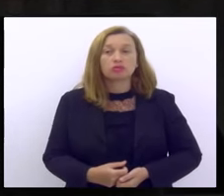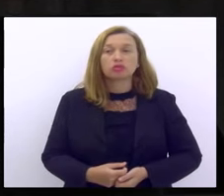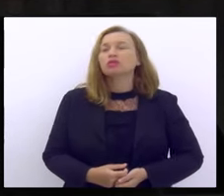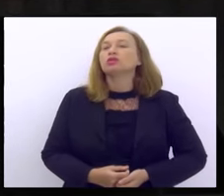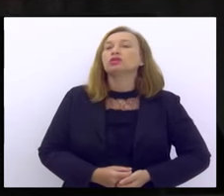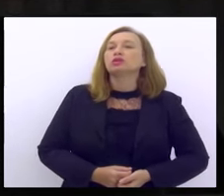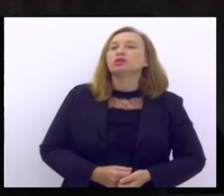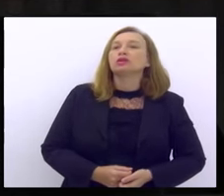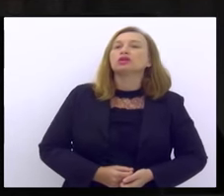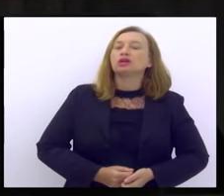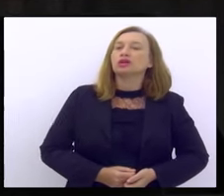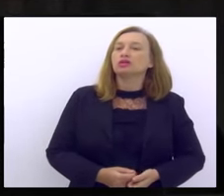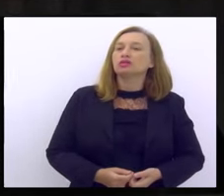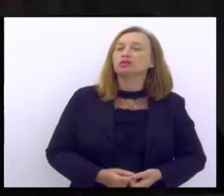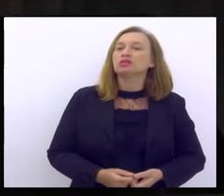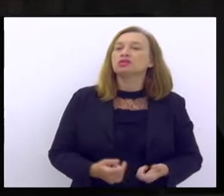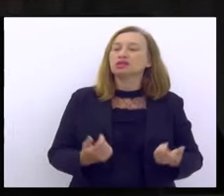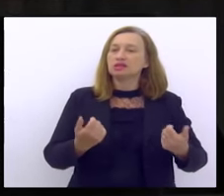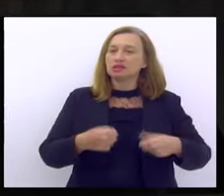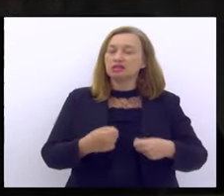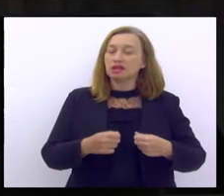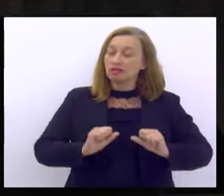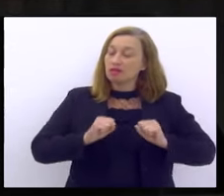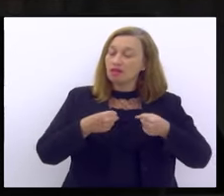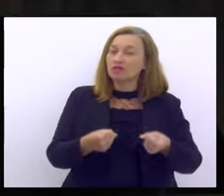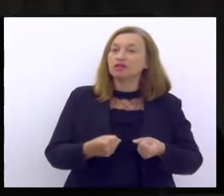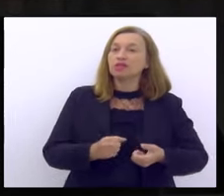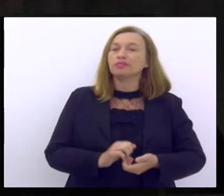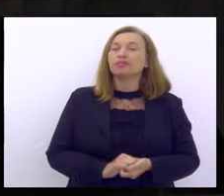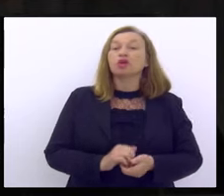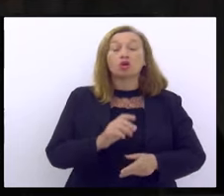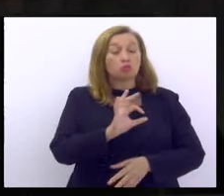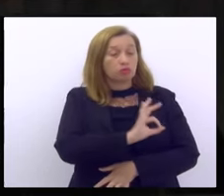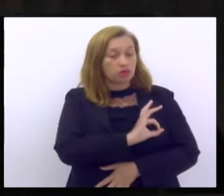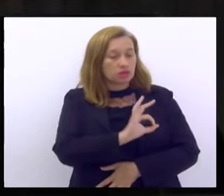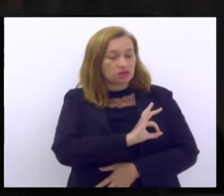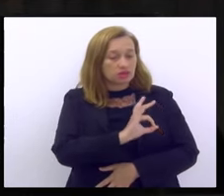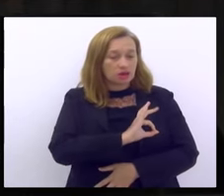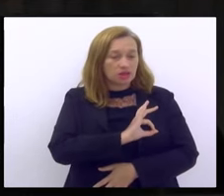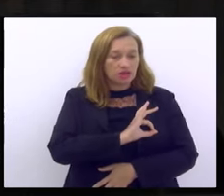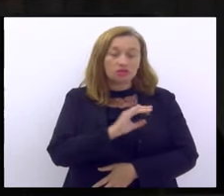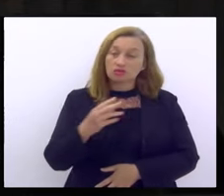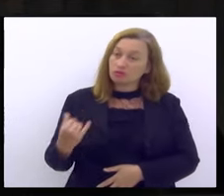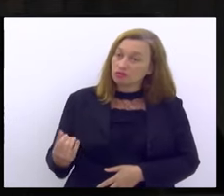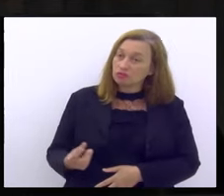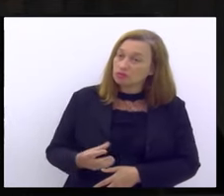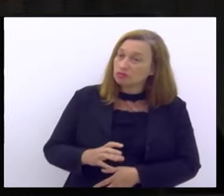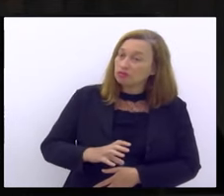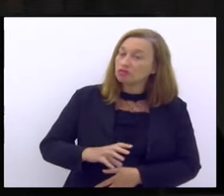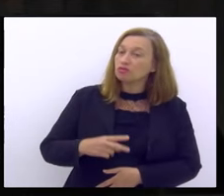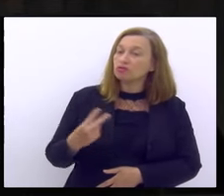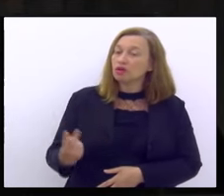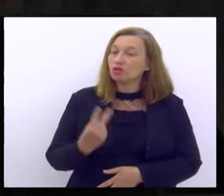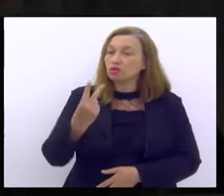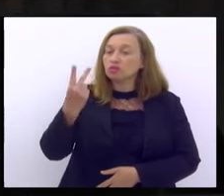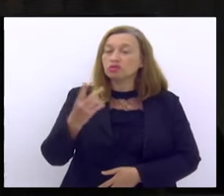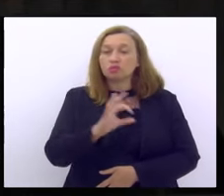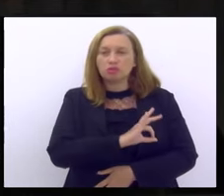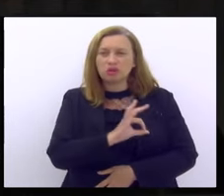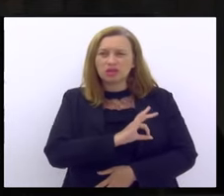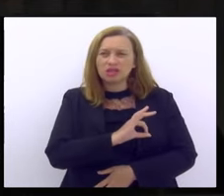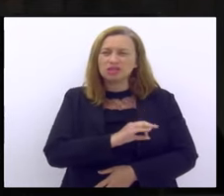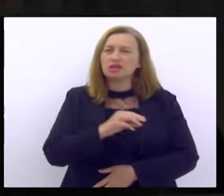princípio, defender a população de bem. E aqueles policiais honrados da Polícia Militar, da Polícia Civil,